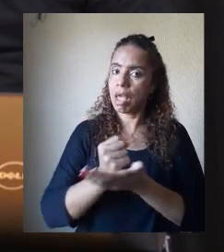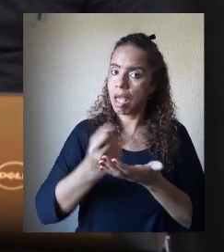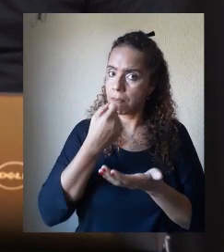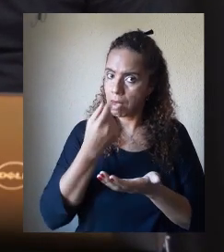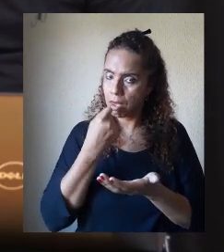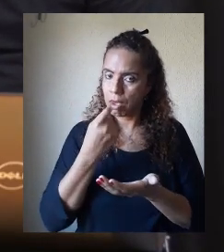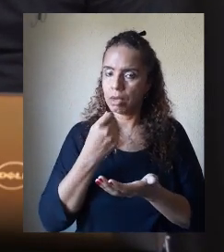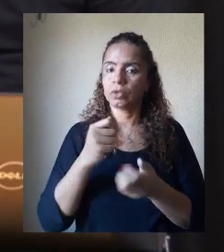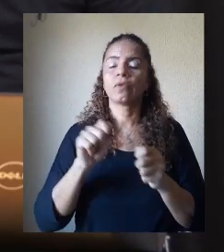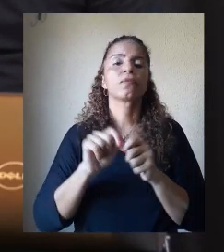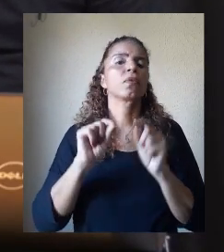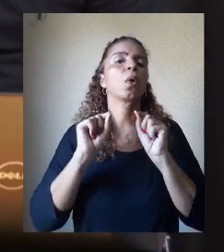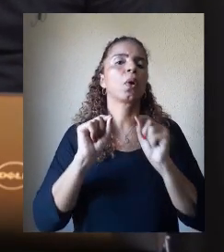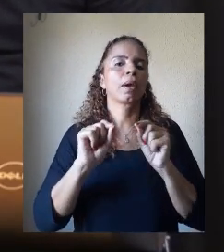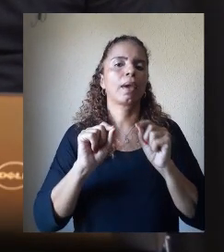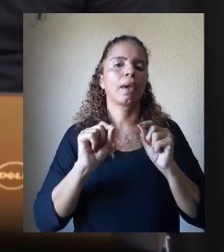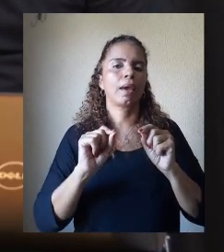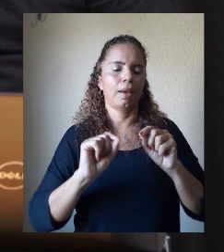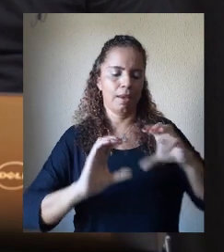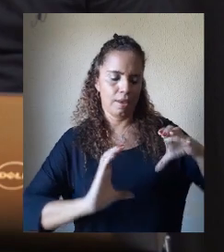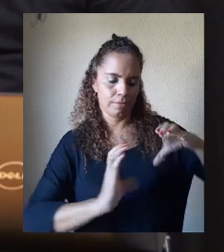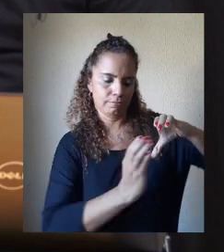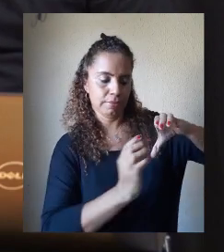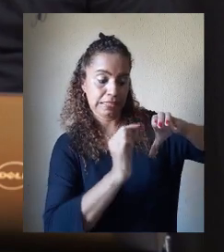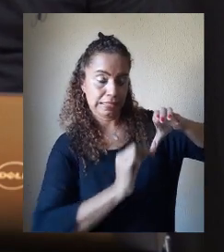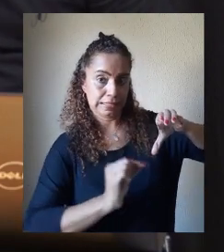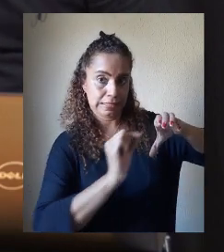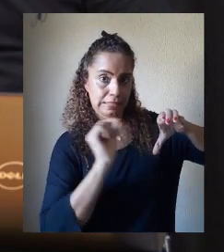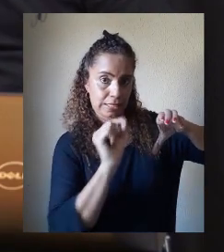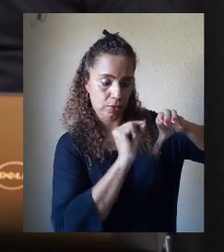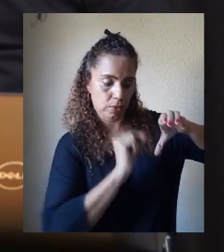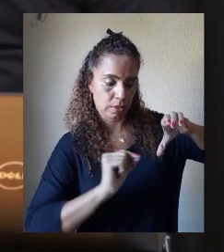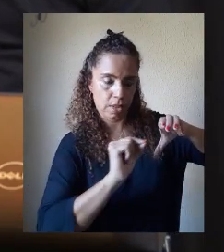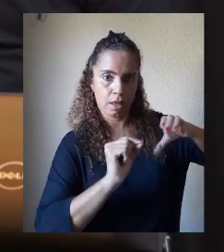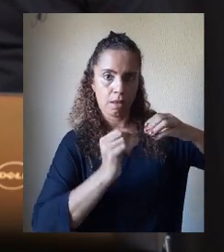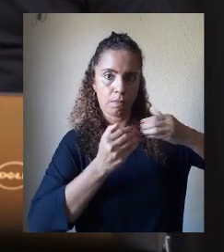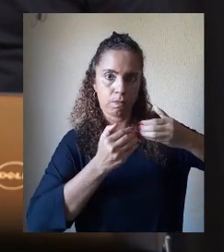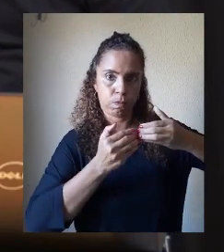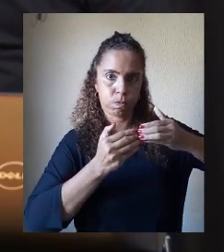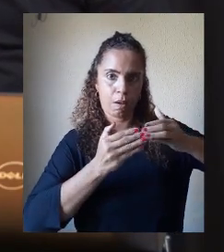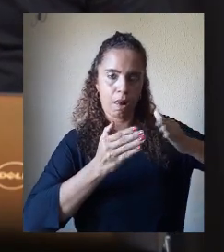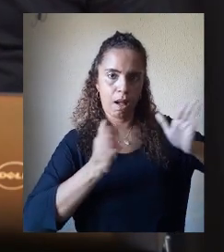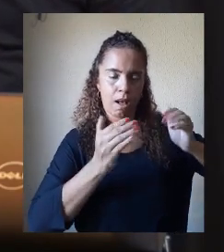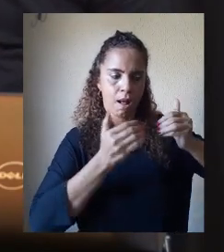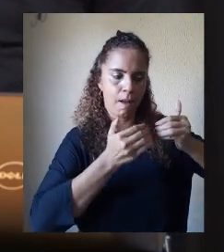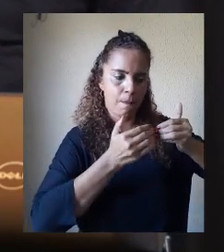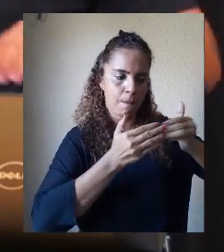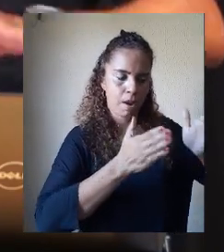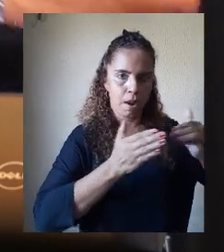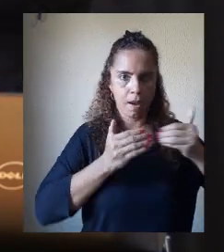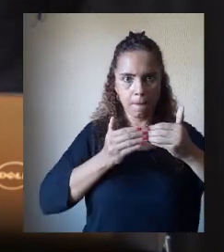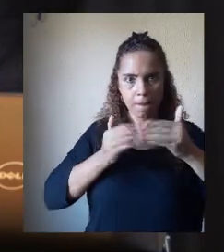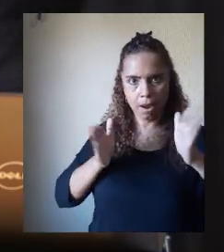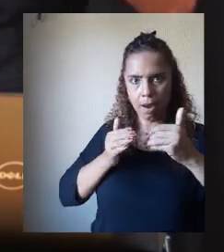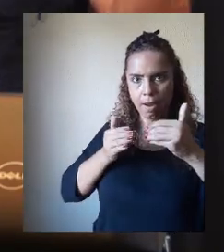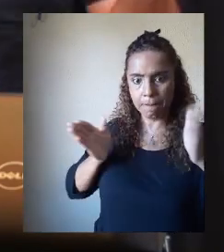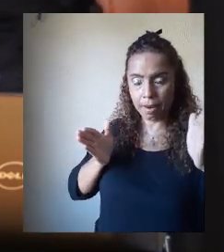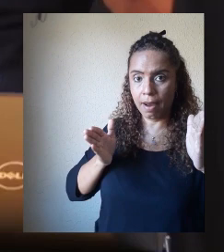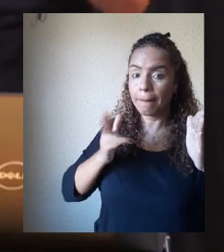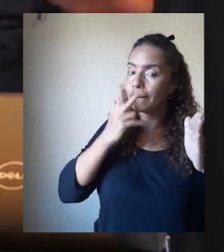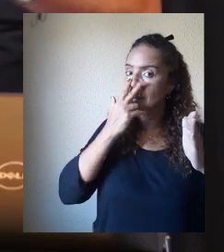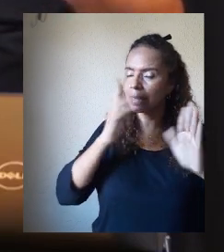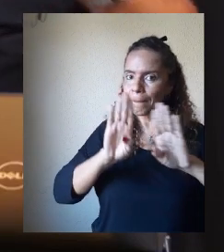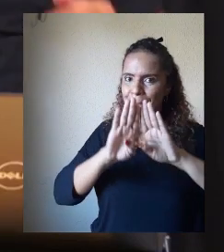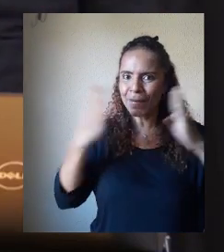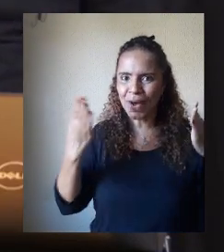eles fazem o que a gente chama de upregulation, né? Eles aumentam a expressão desse receptor específico. Então vai ter mais quantidade